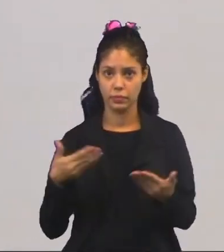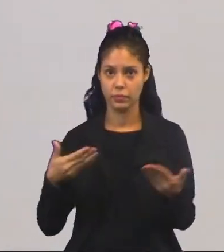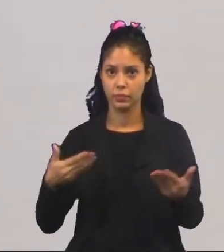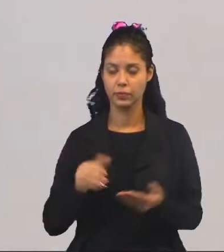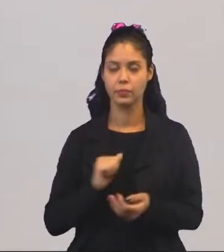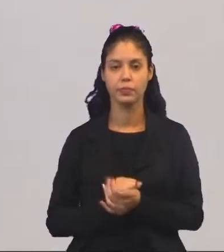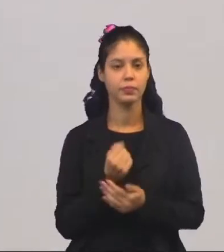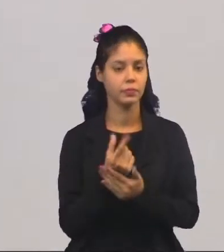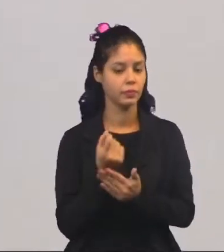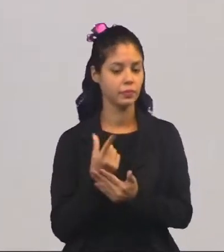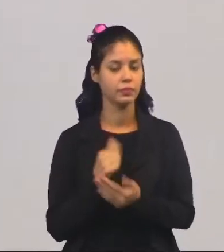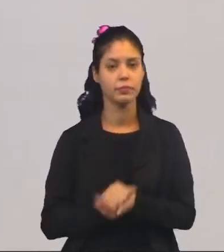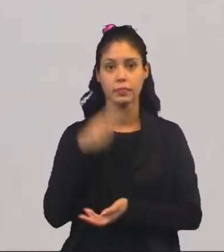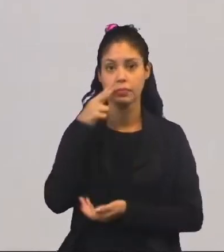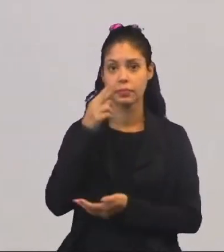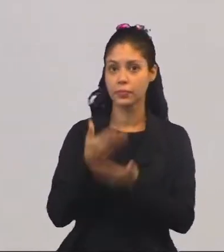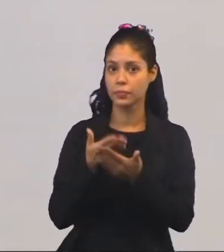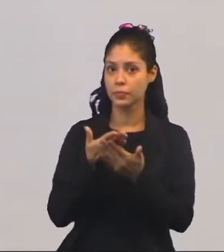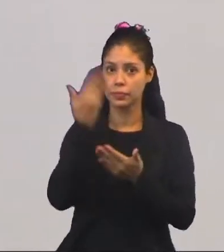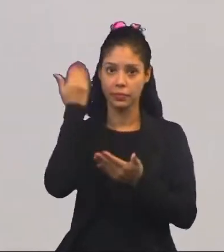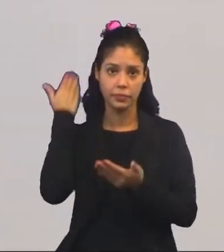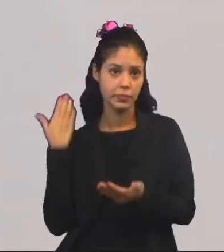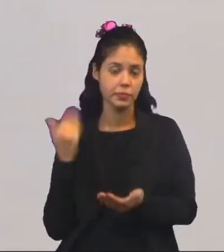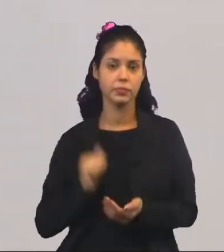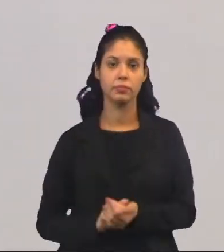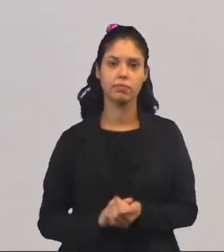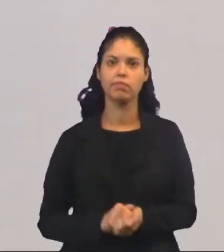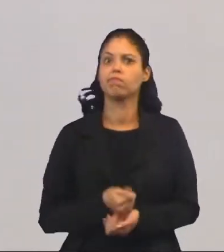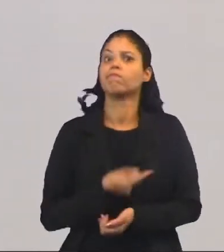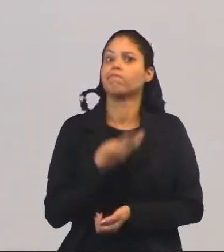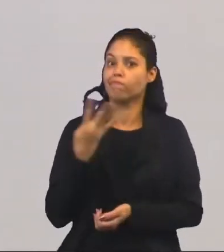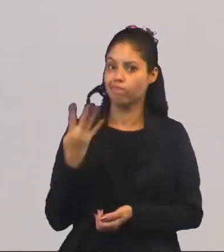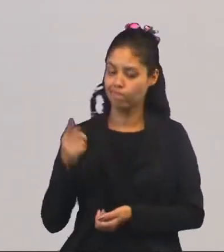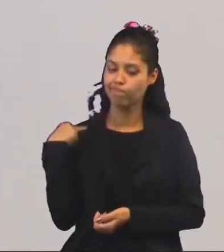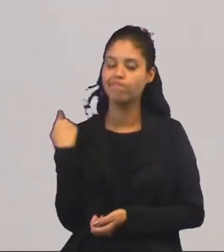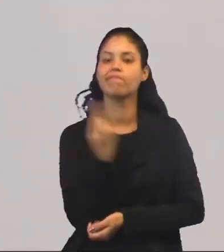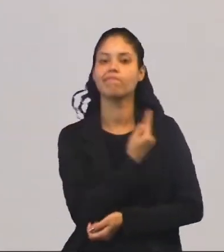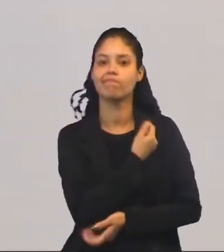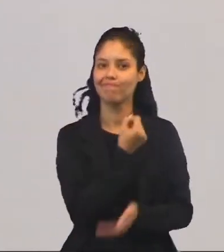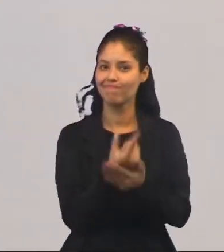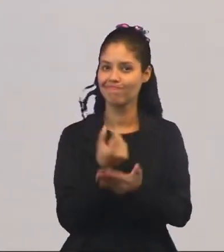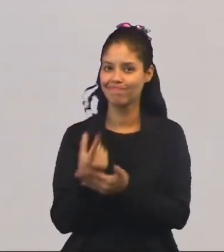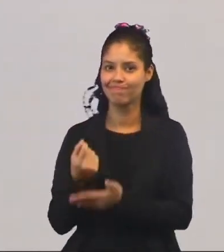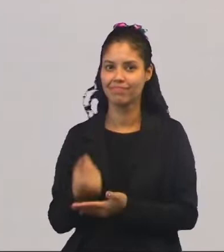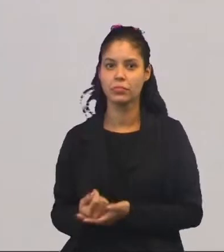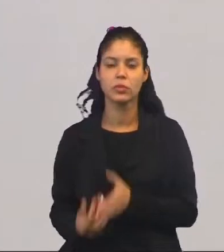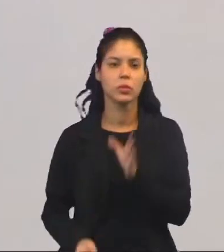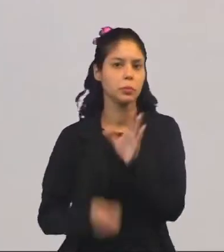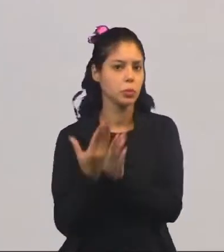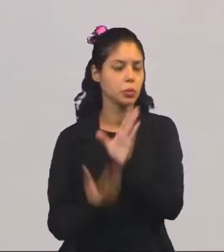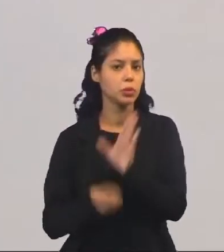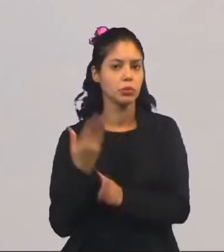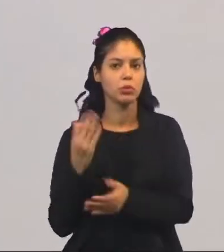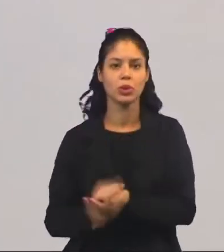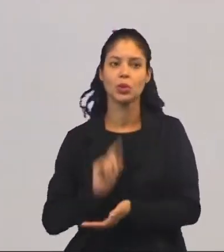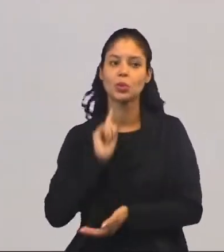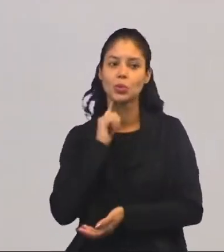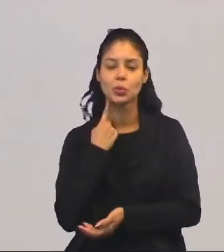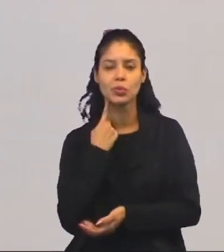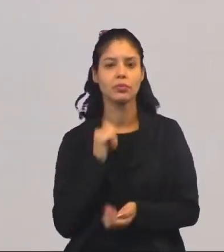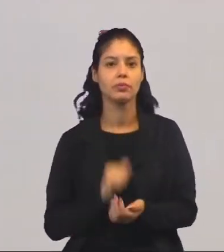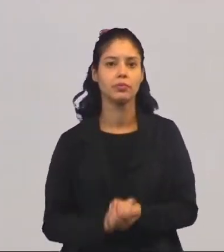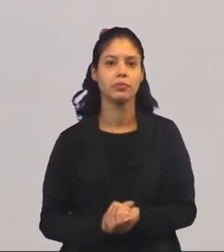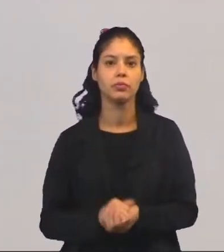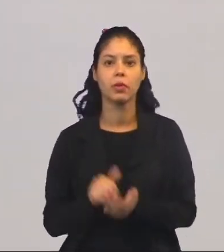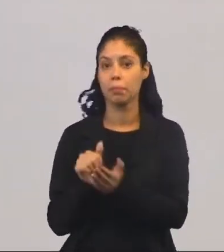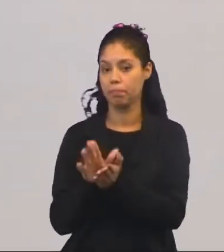o consumo. Vimos na aula anterior quanto que nós consumimos e o que produzimos de lixo